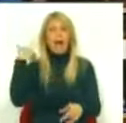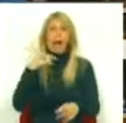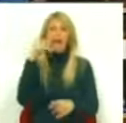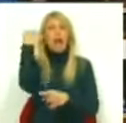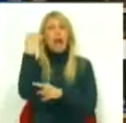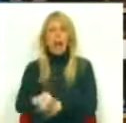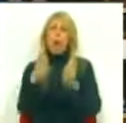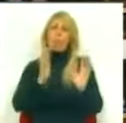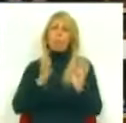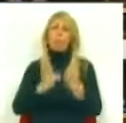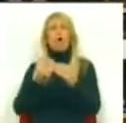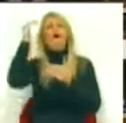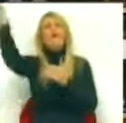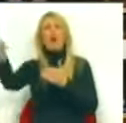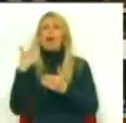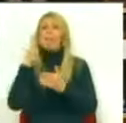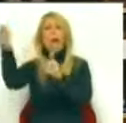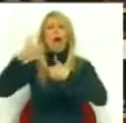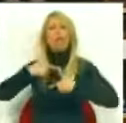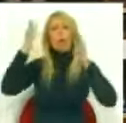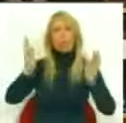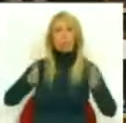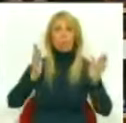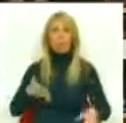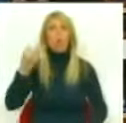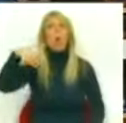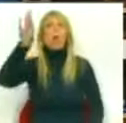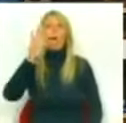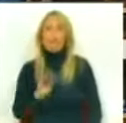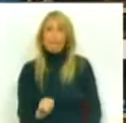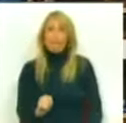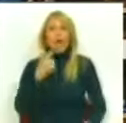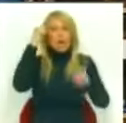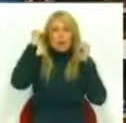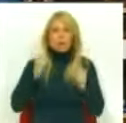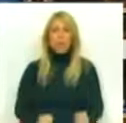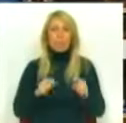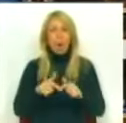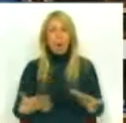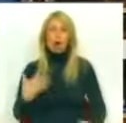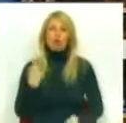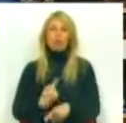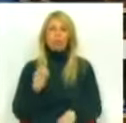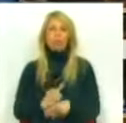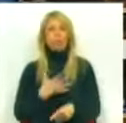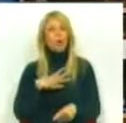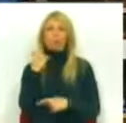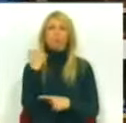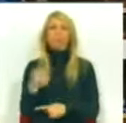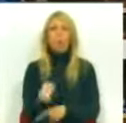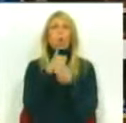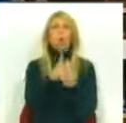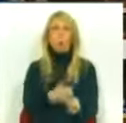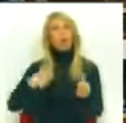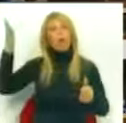necessidade de recorrermos à ajuda externa. Um Partido Socialista que teima também hoje já em negar cumprir aquilo que ele